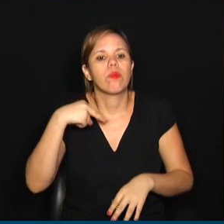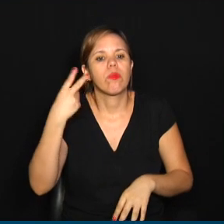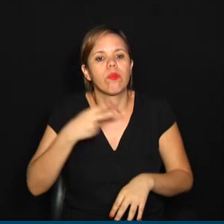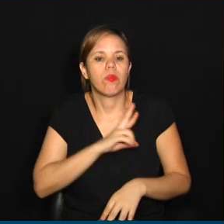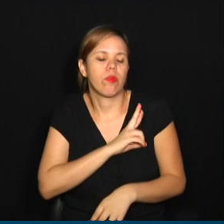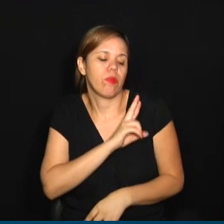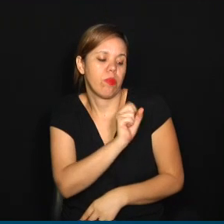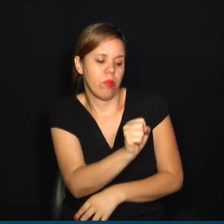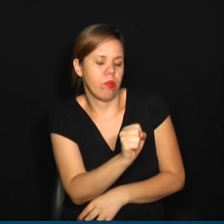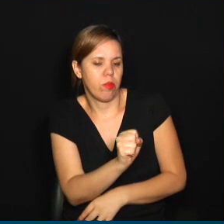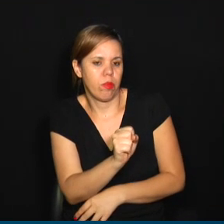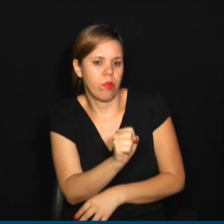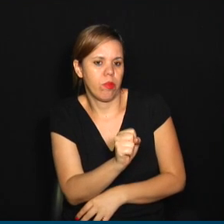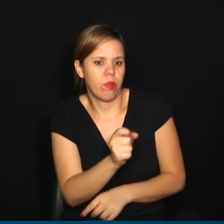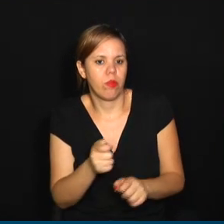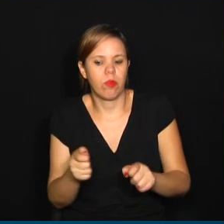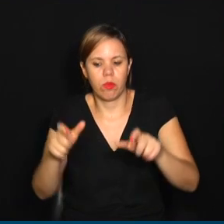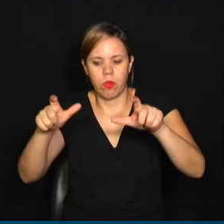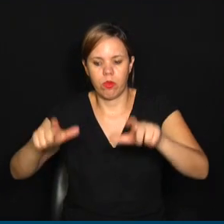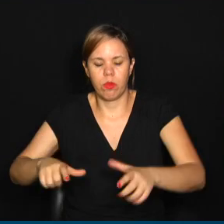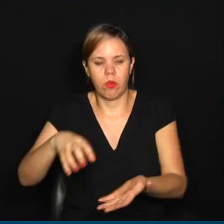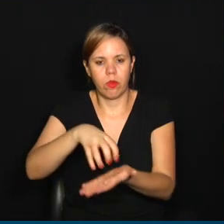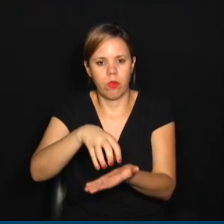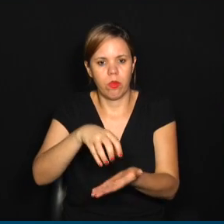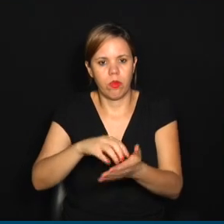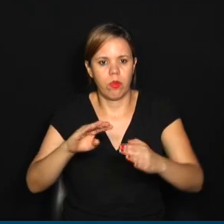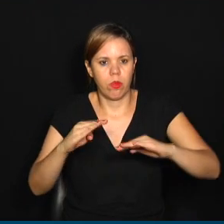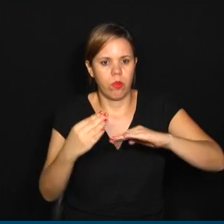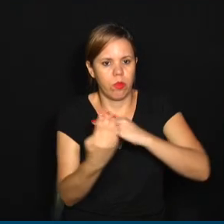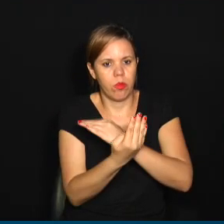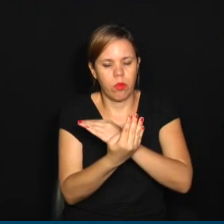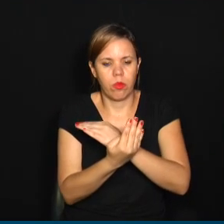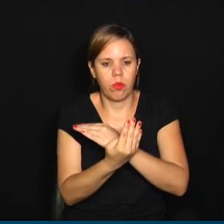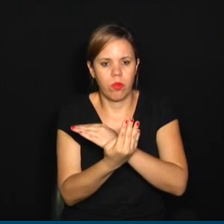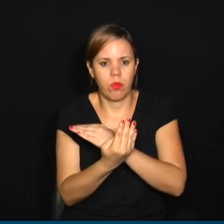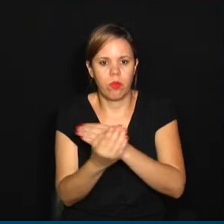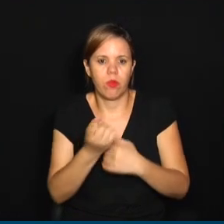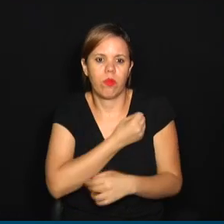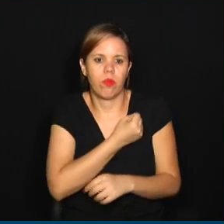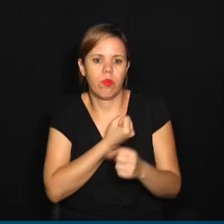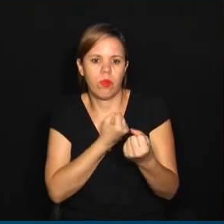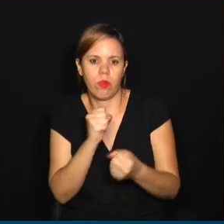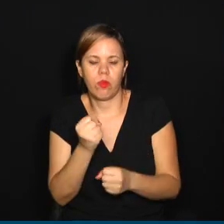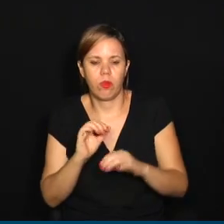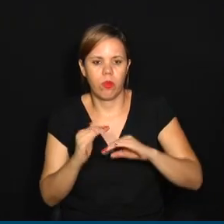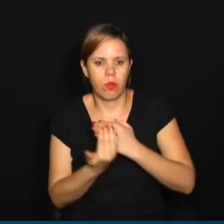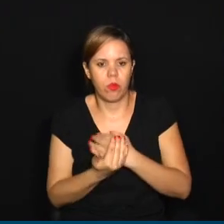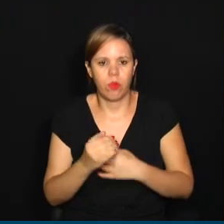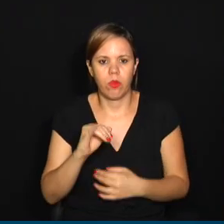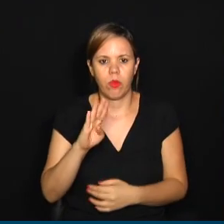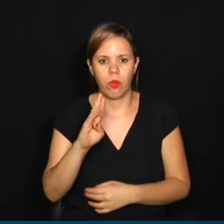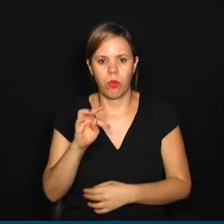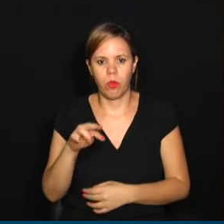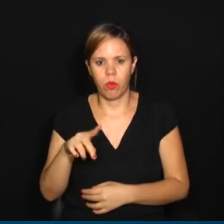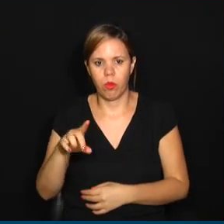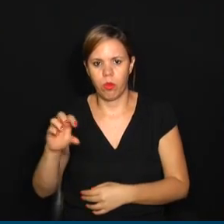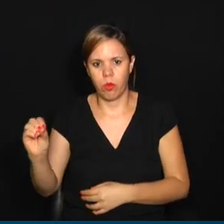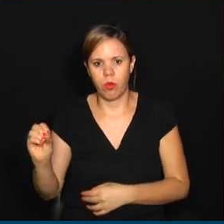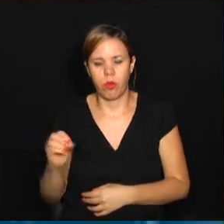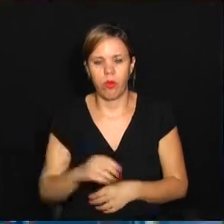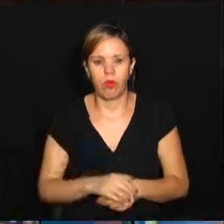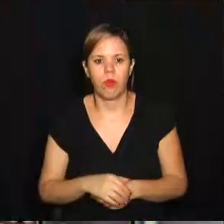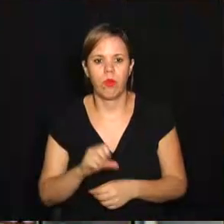Luiz Rossini, que denomina como Praça Carlos Marconato a Praça 8 do loteamento Jardim Botânico 2, que fica